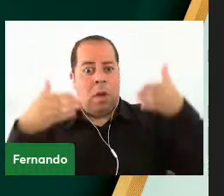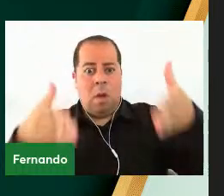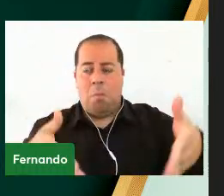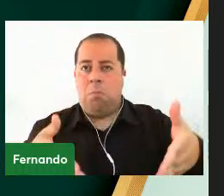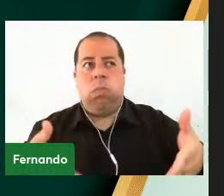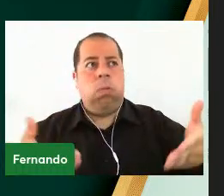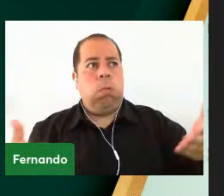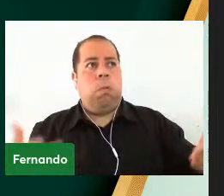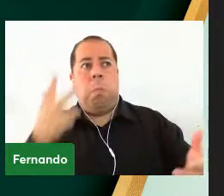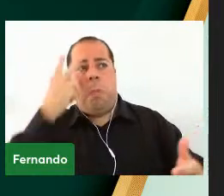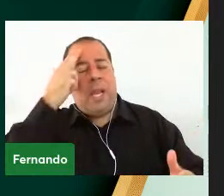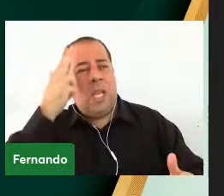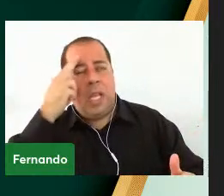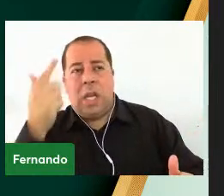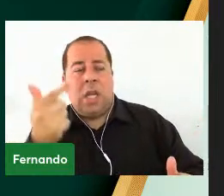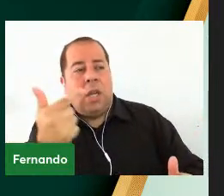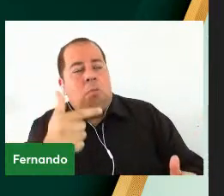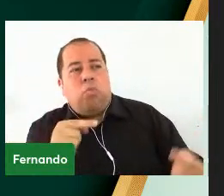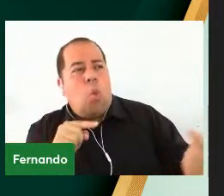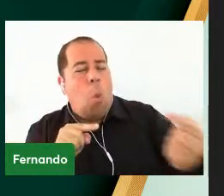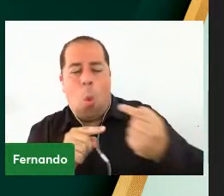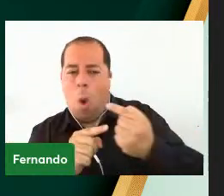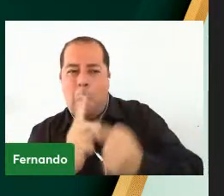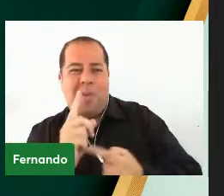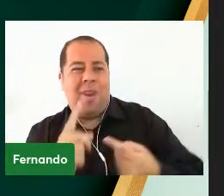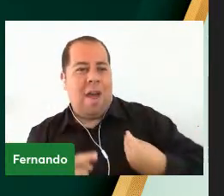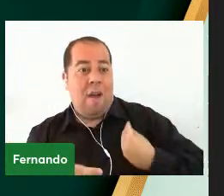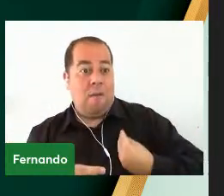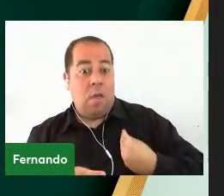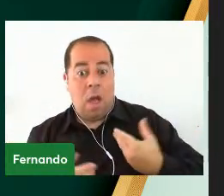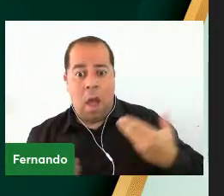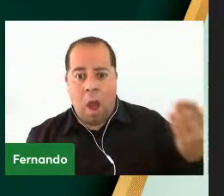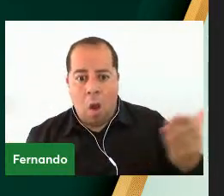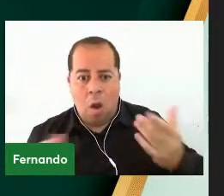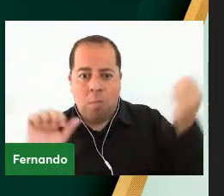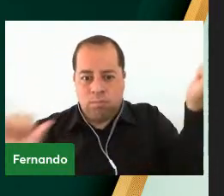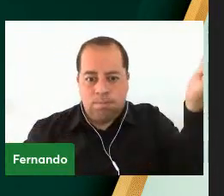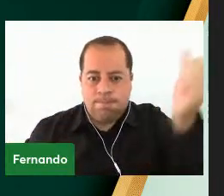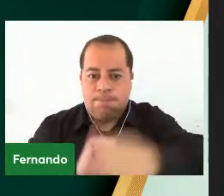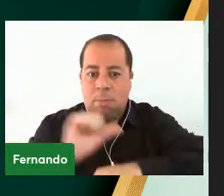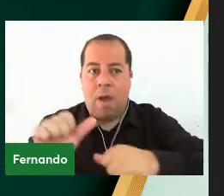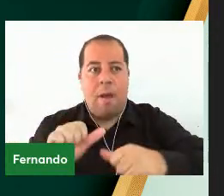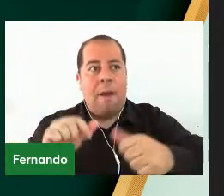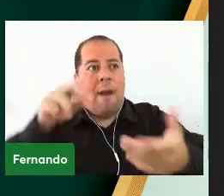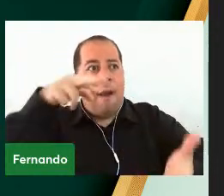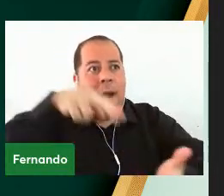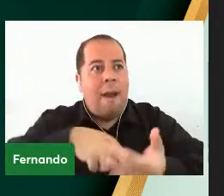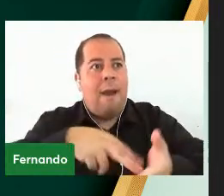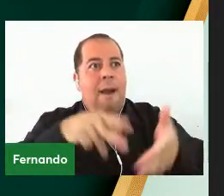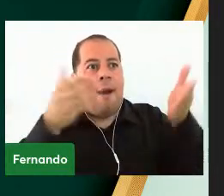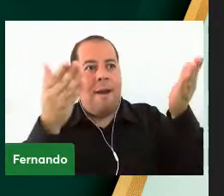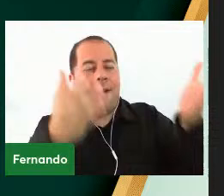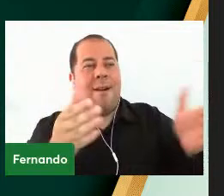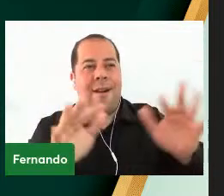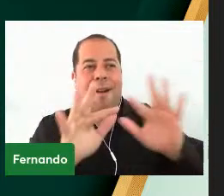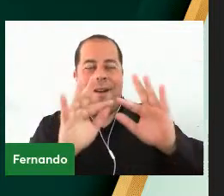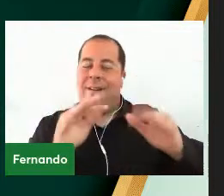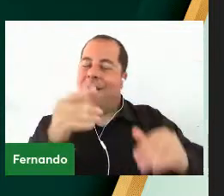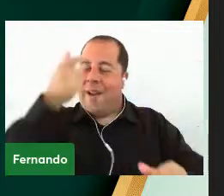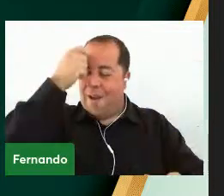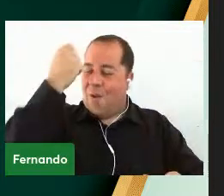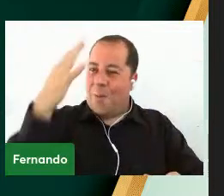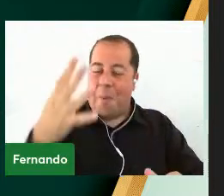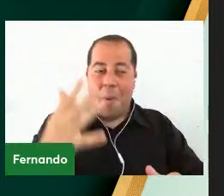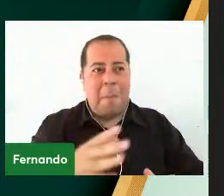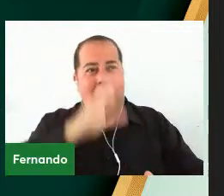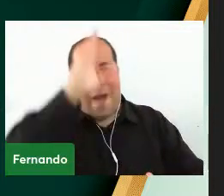tão distante das possibilidades de muitos que hoje, graças à feliz realidade dessa universidade pública, gratuita e